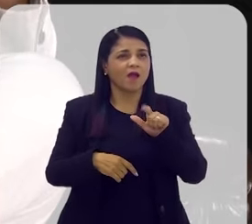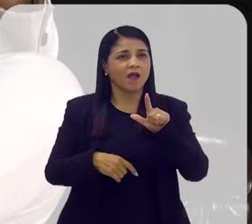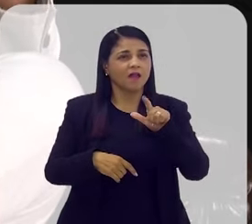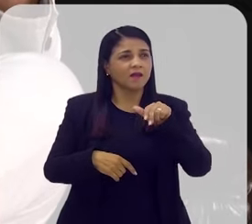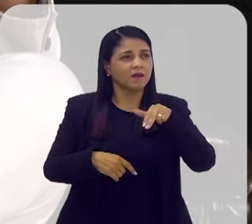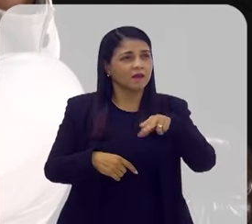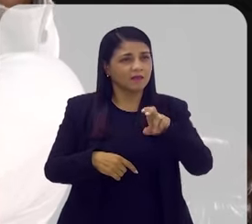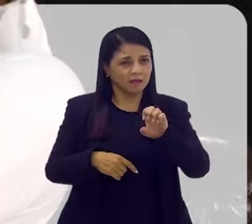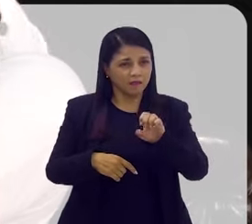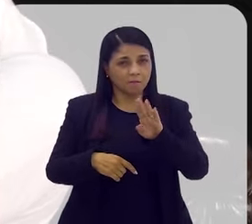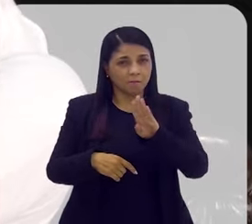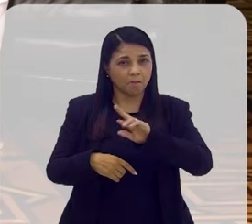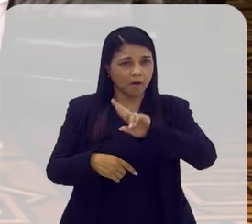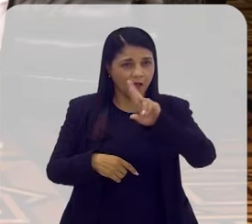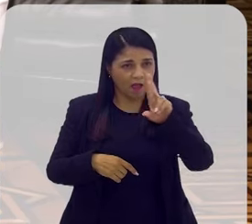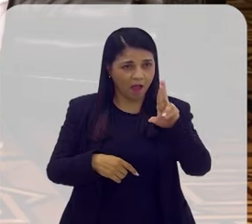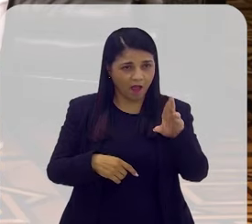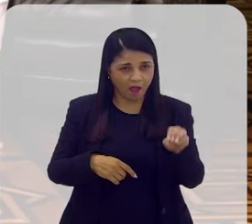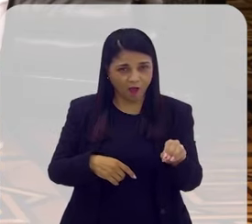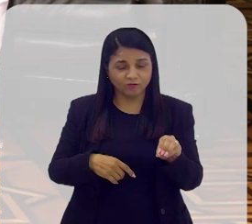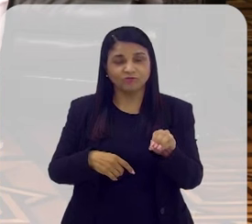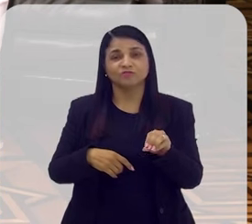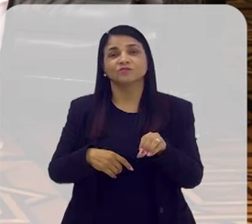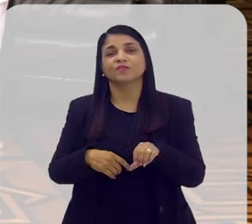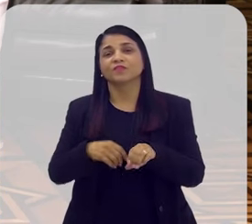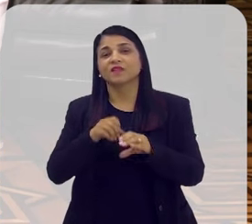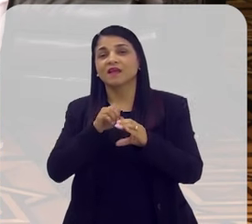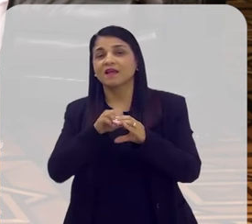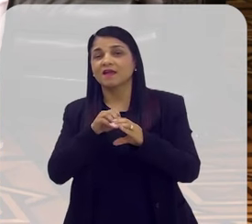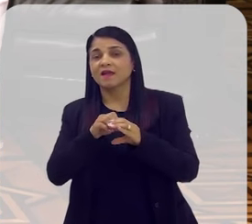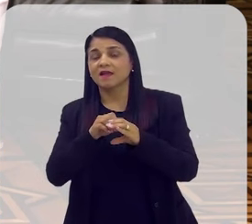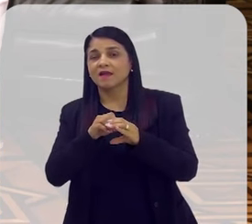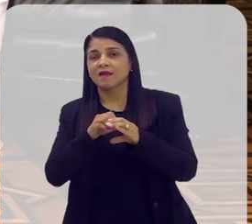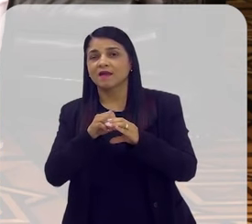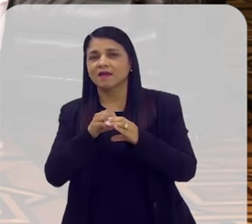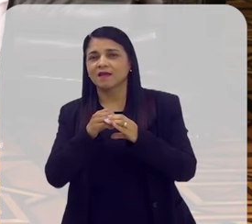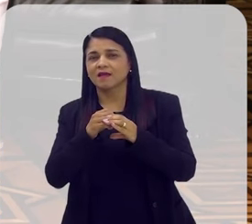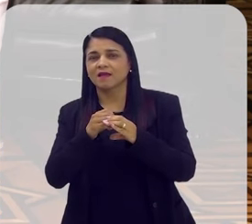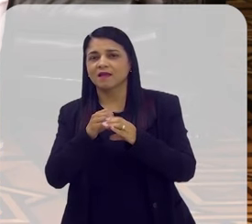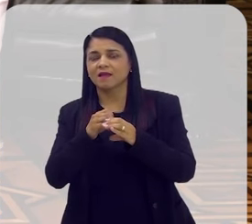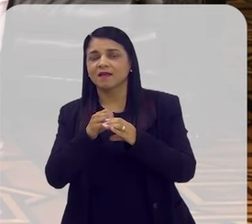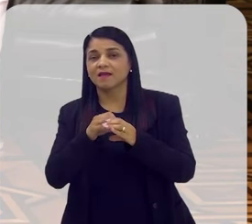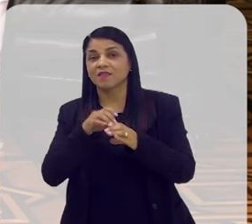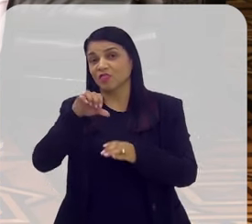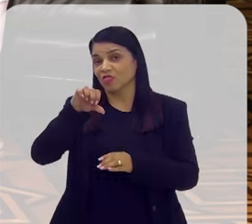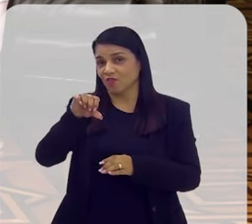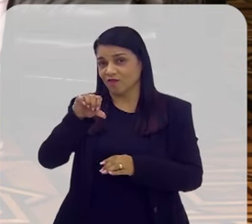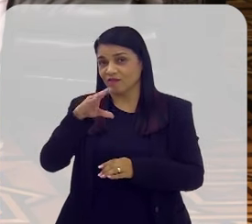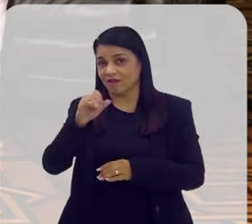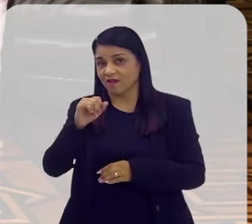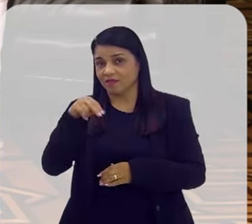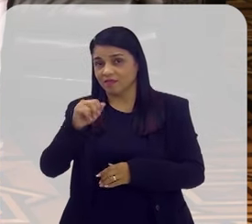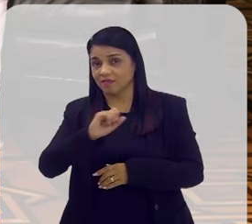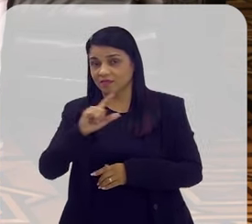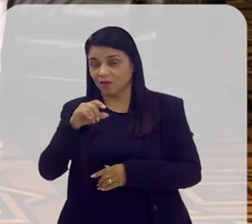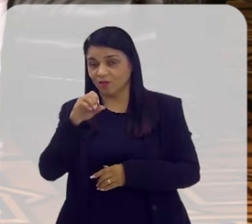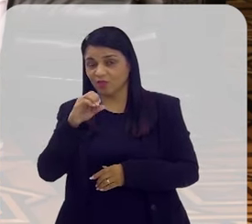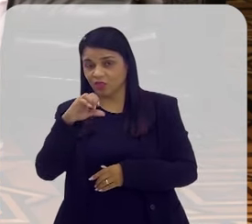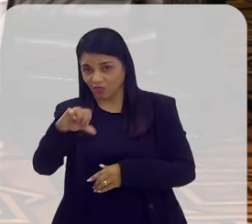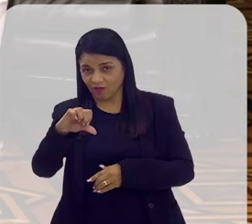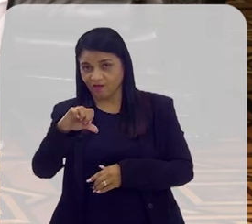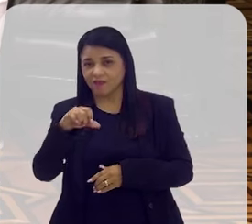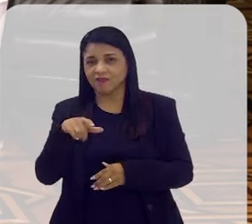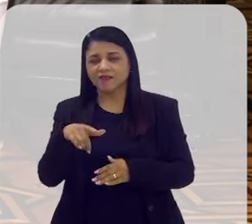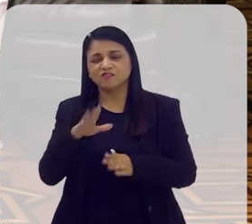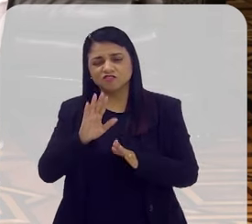Barros. Aline Barros, num programa que nós dirigimos na rede Canal 9, não é? Já pensou em gravar um trabalho, assim, para as